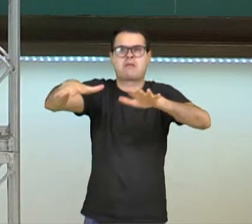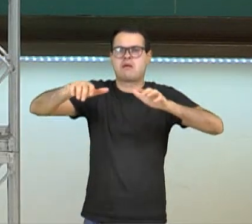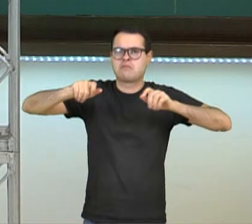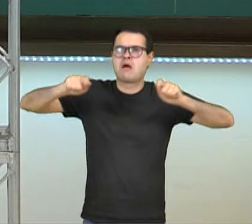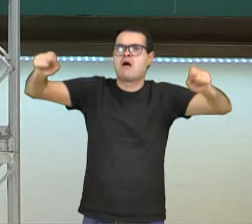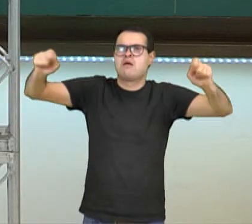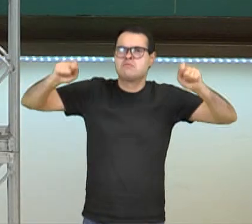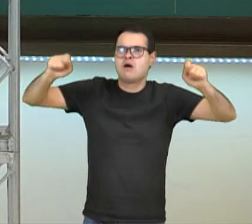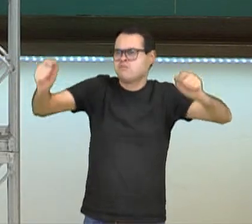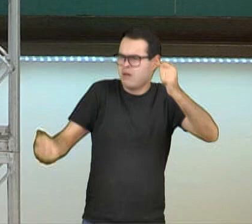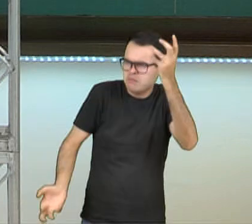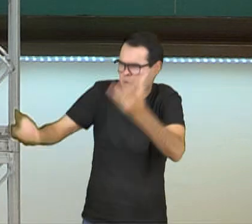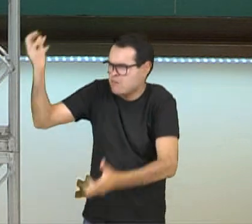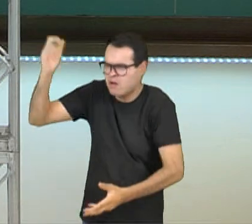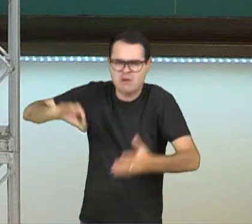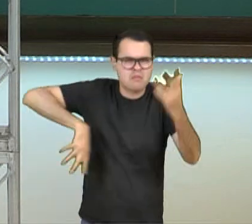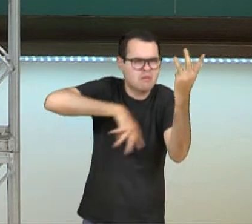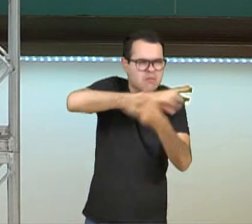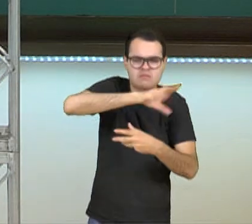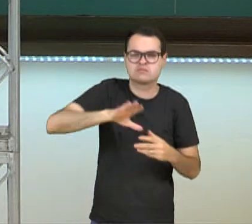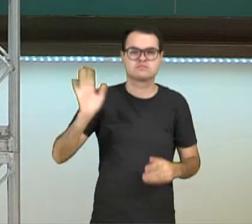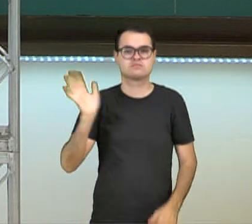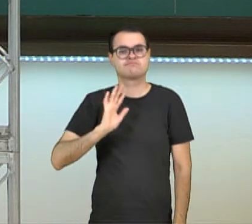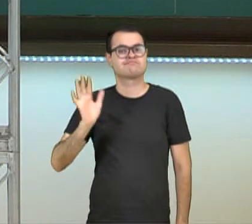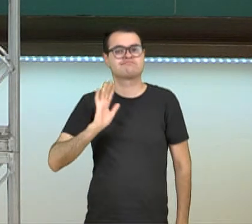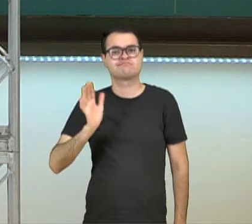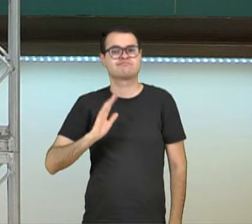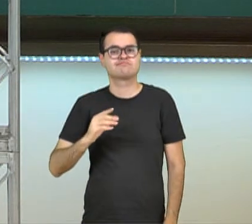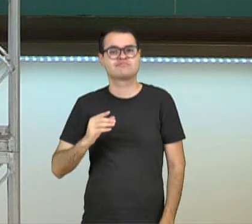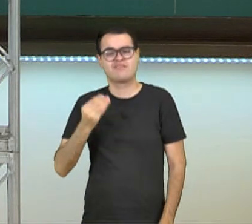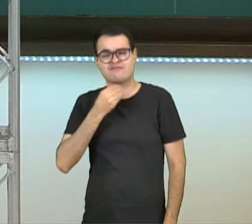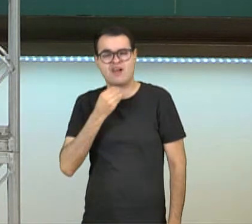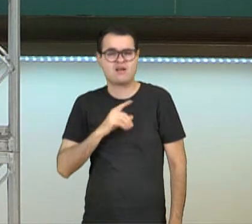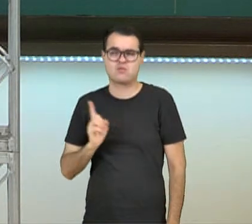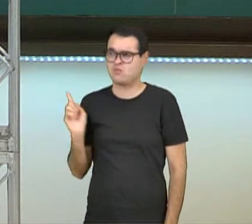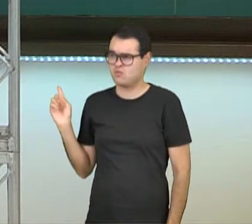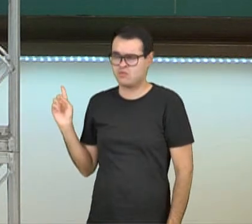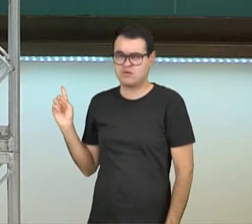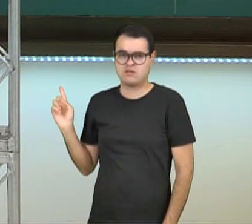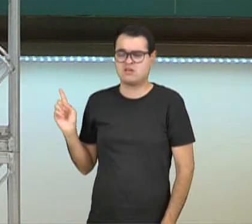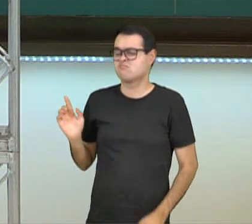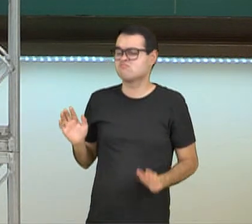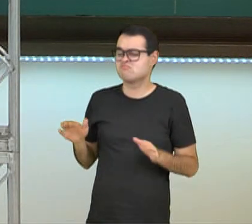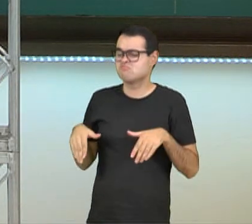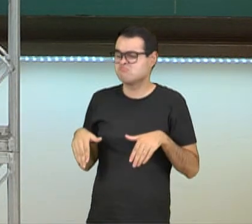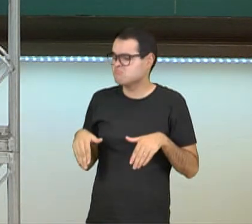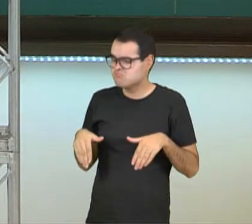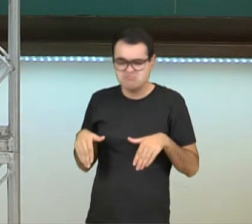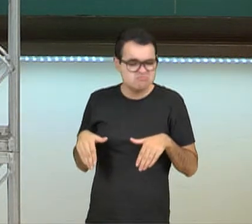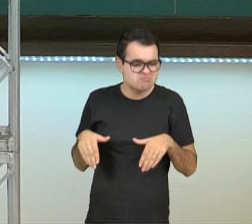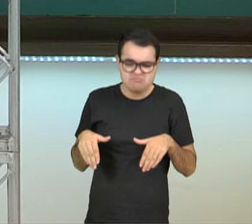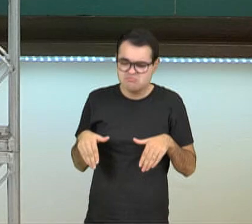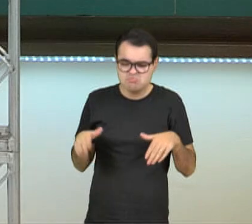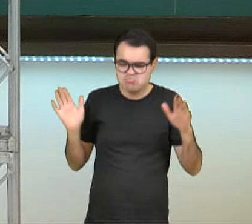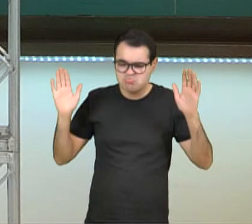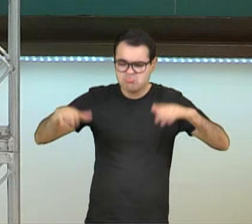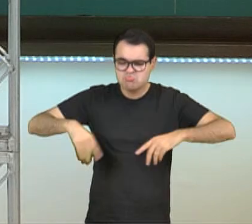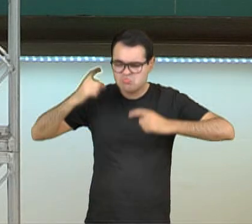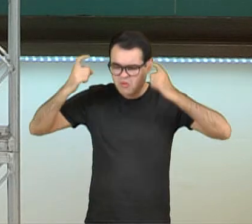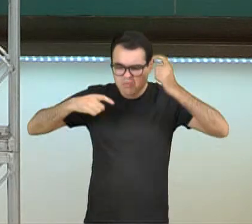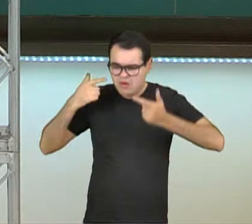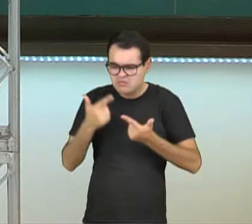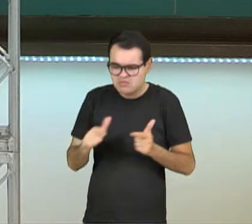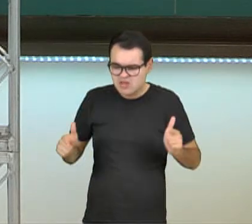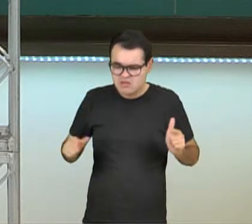protestos, alardes, movimento e tal. Não, e daí o que aconteceu? Então, eles não estão muito preocupados, então vamos dar